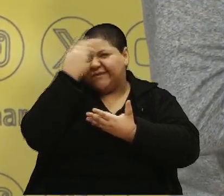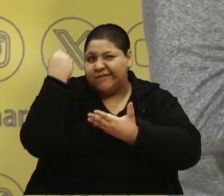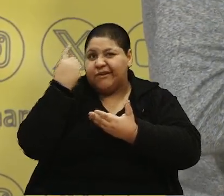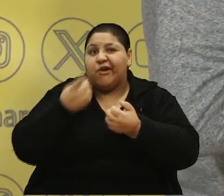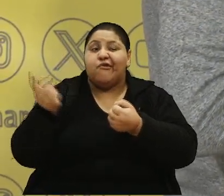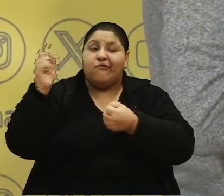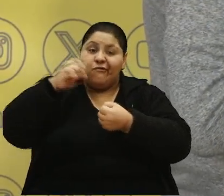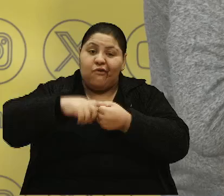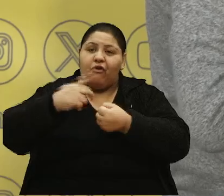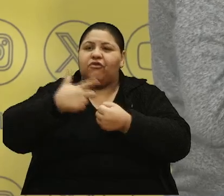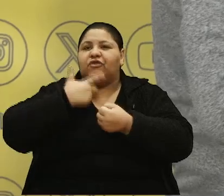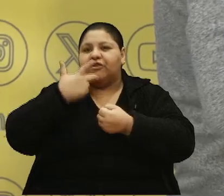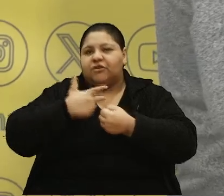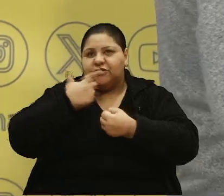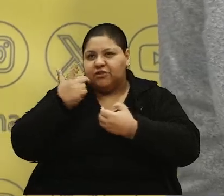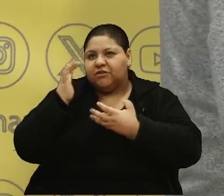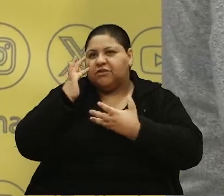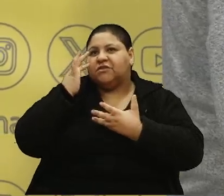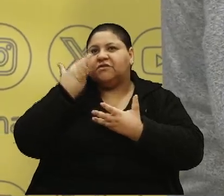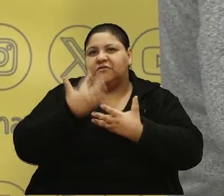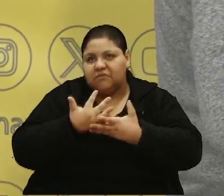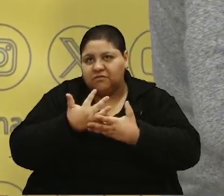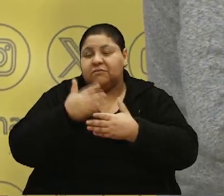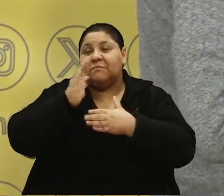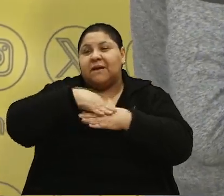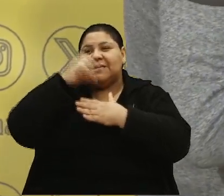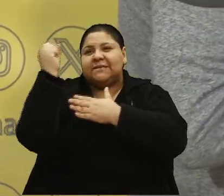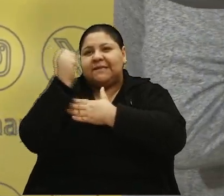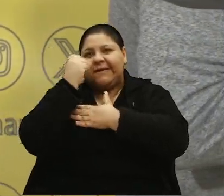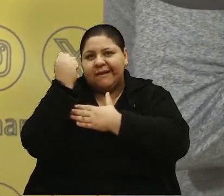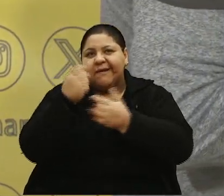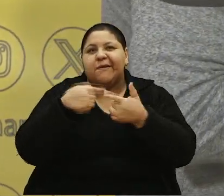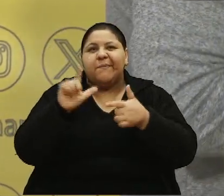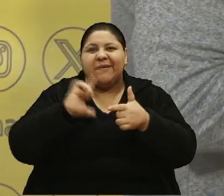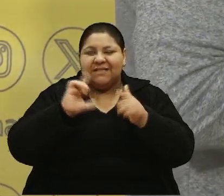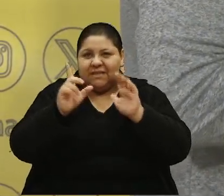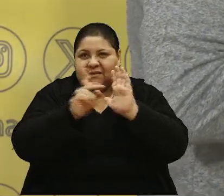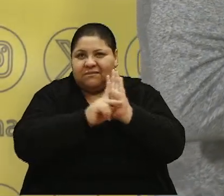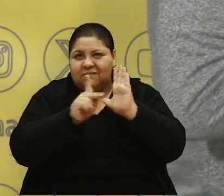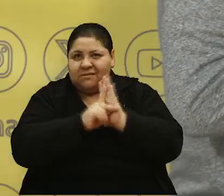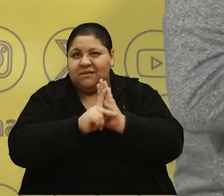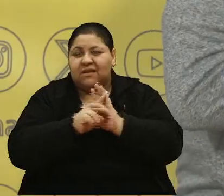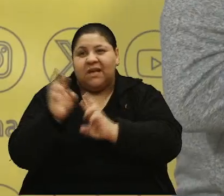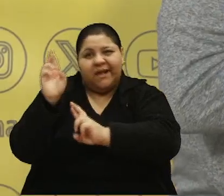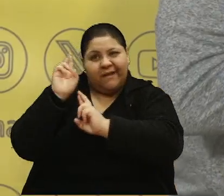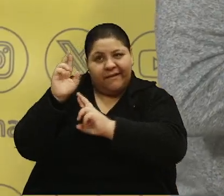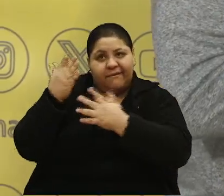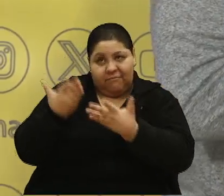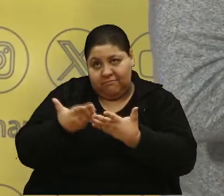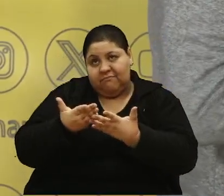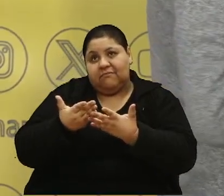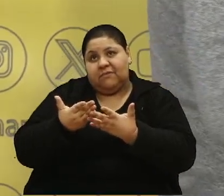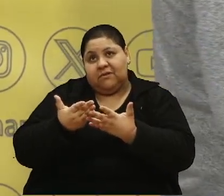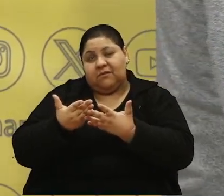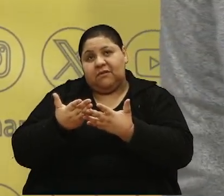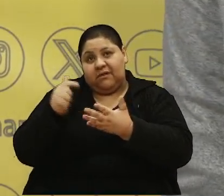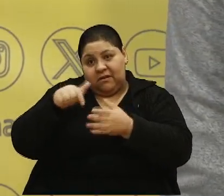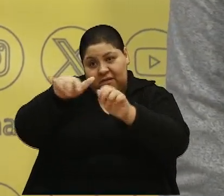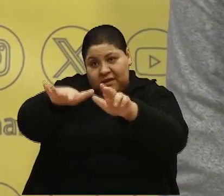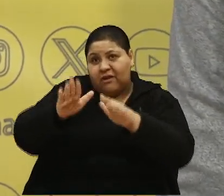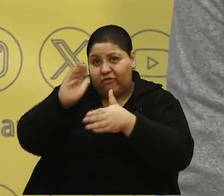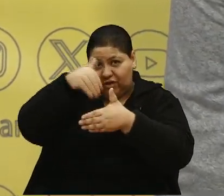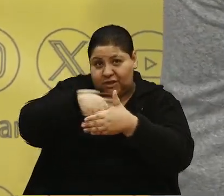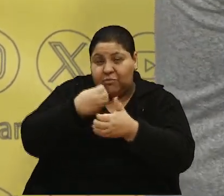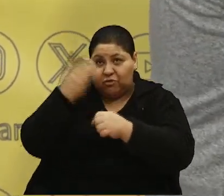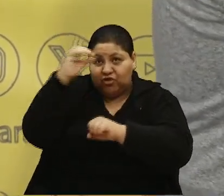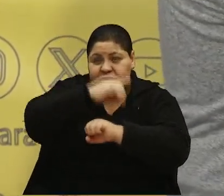a se falar quando ocorre uma ocorrência mais grave, mas tem esse projeto, a expectativa é para ele vir para plenário, votação. Vereadora,